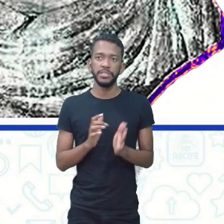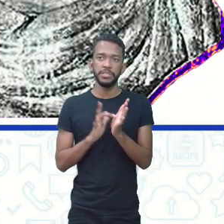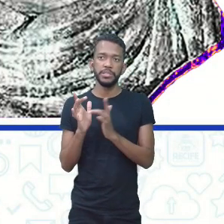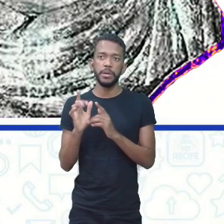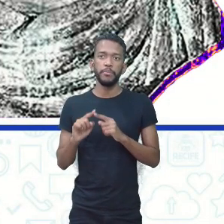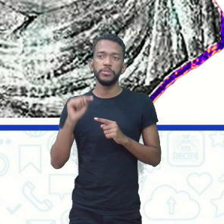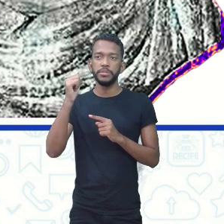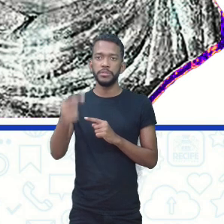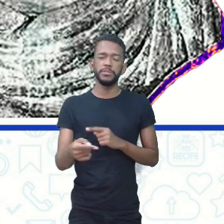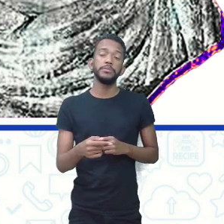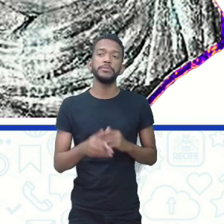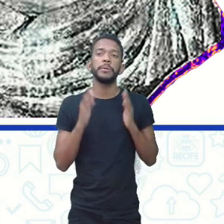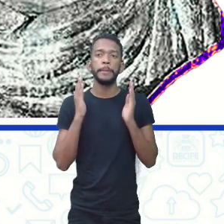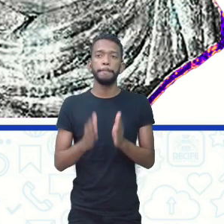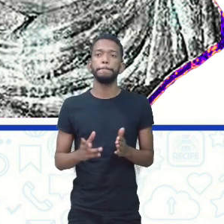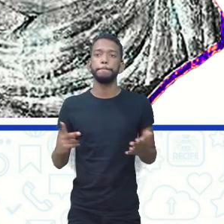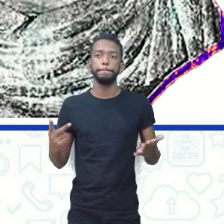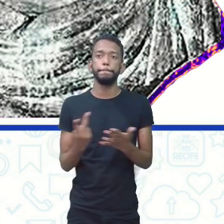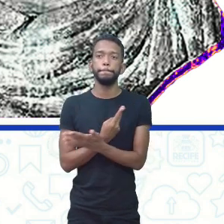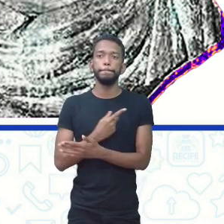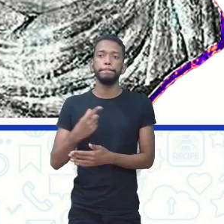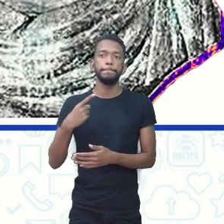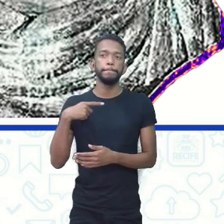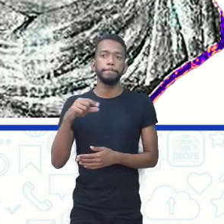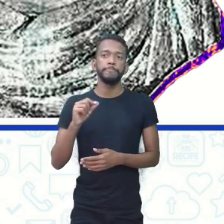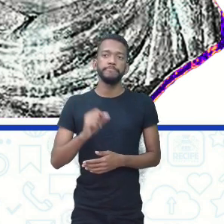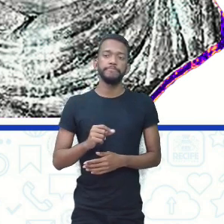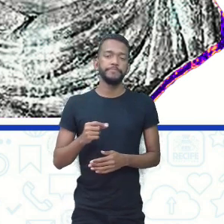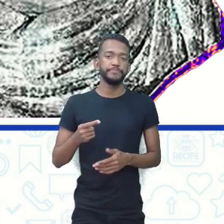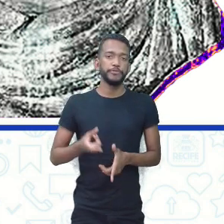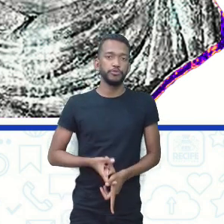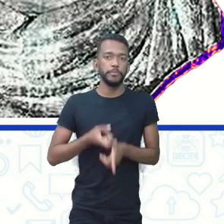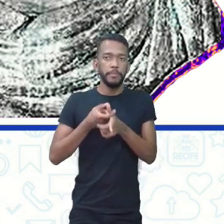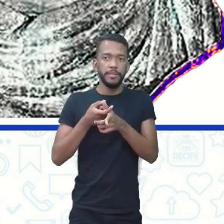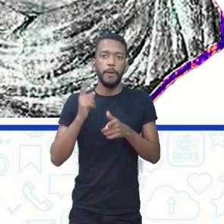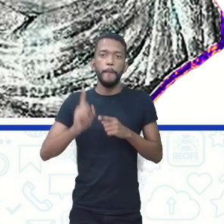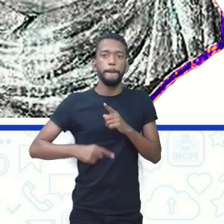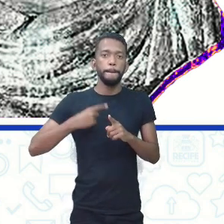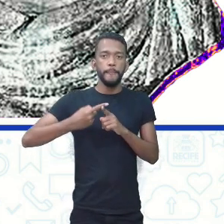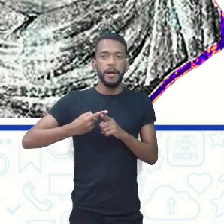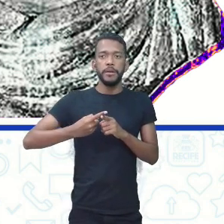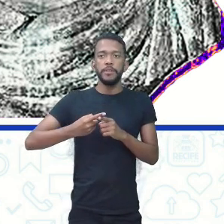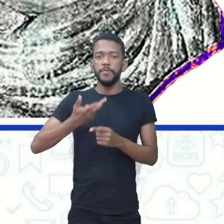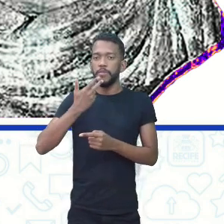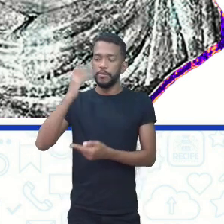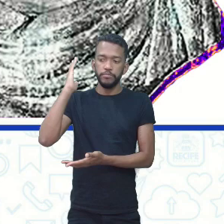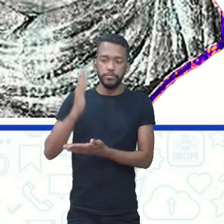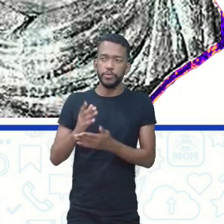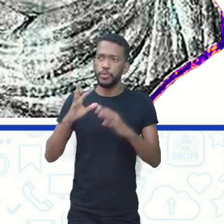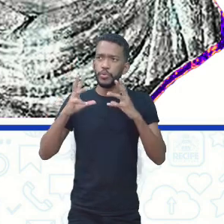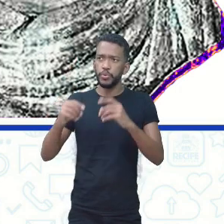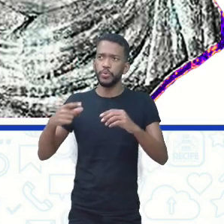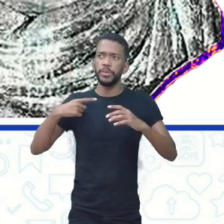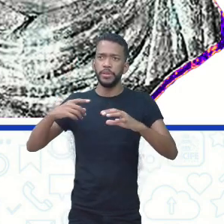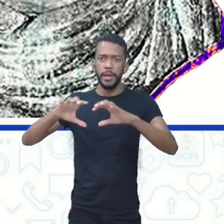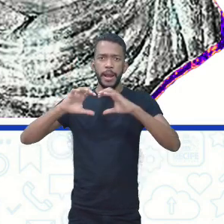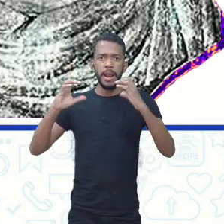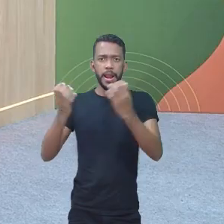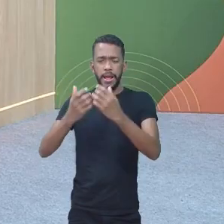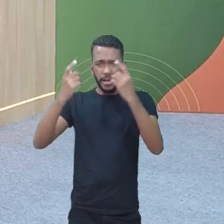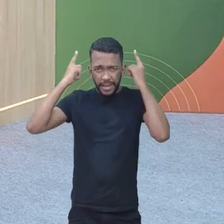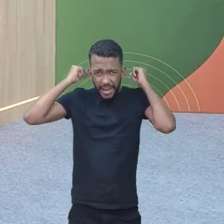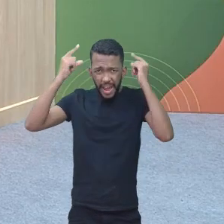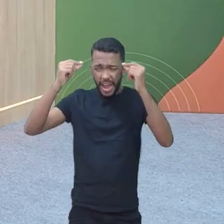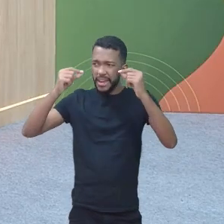Cristo, ele suspendeu e ordenou a destruição de todos os templos gregos, ou seja,